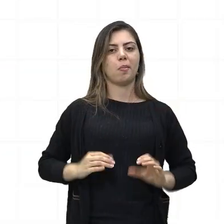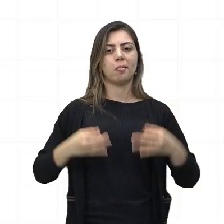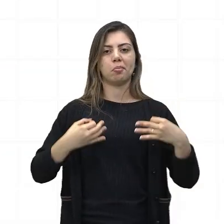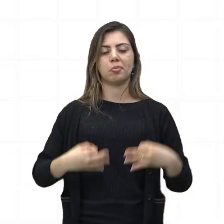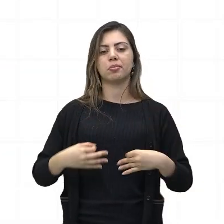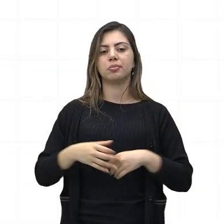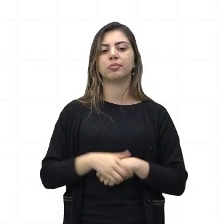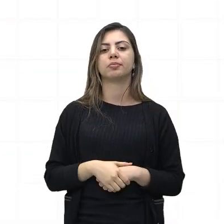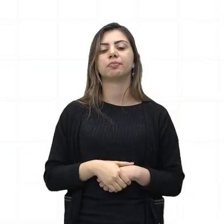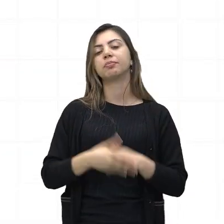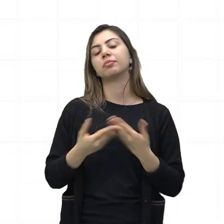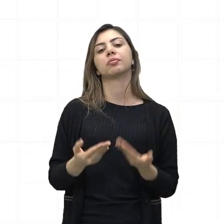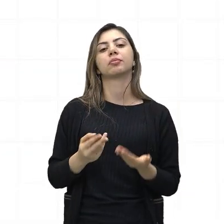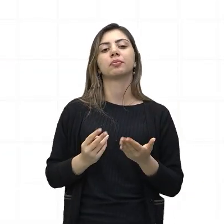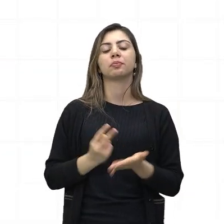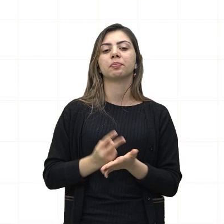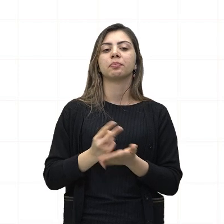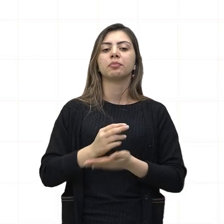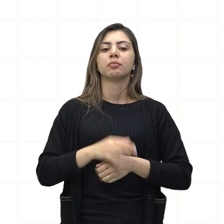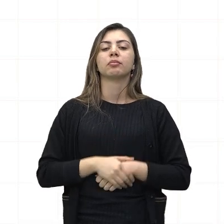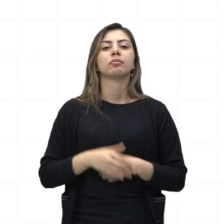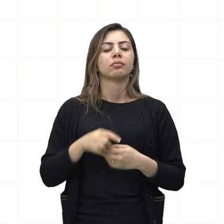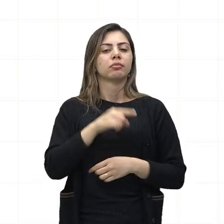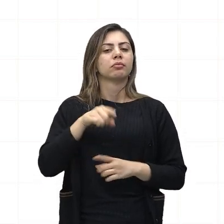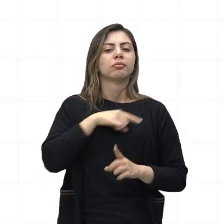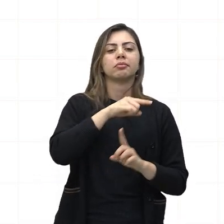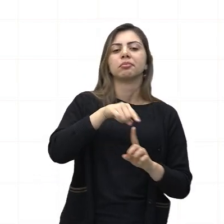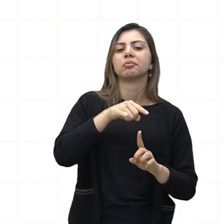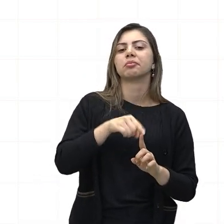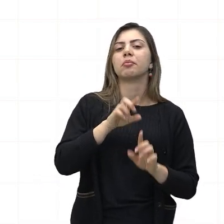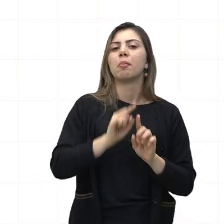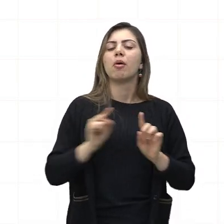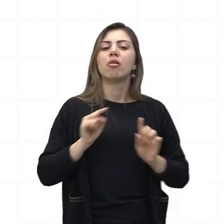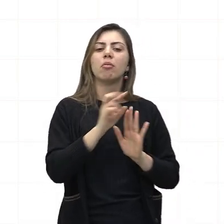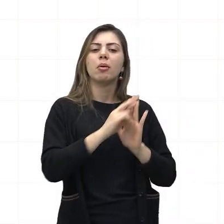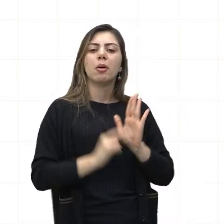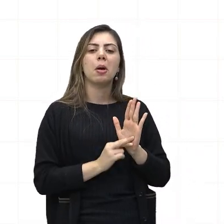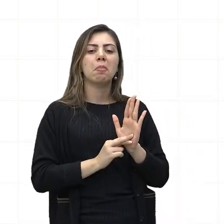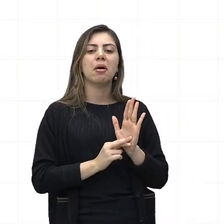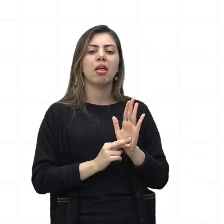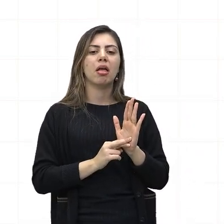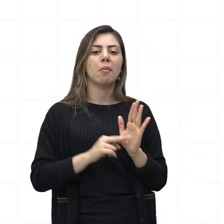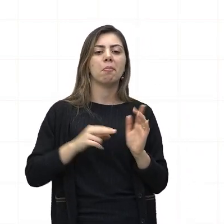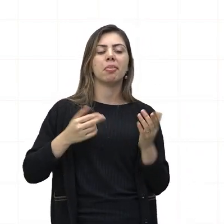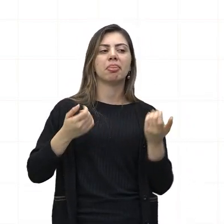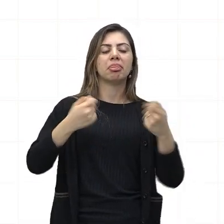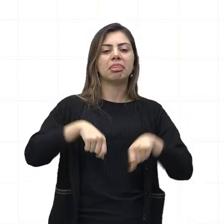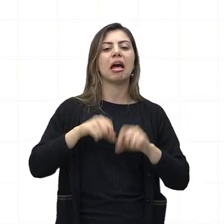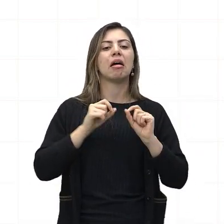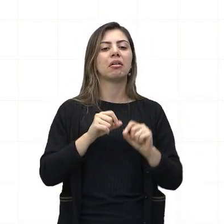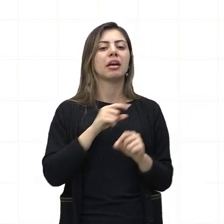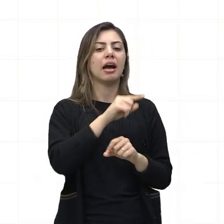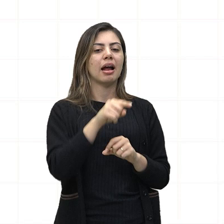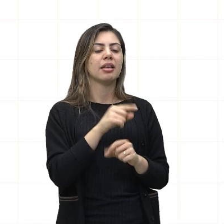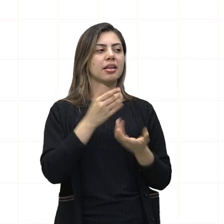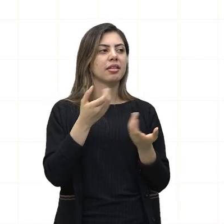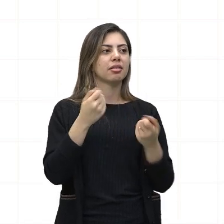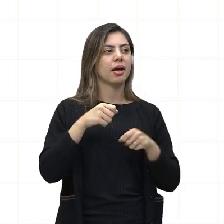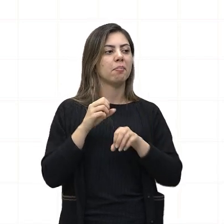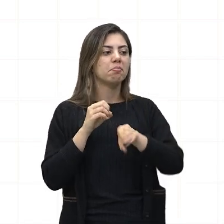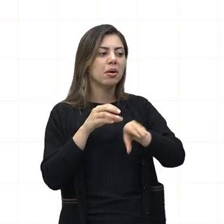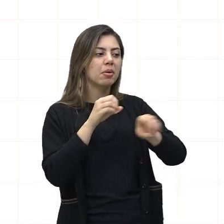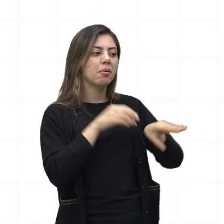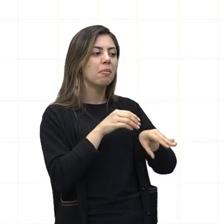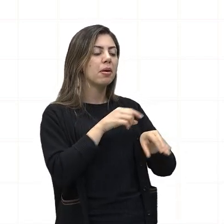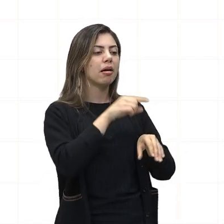Continuando. Então, apesar de seus objetivos, o regulamento das missões não conseguiu reverter o processo de aculturação